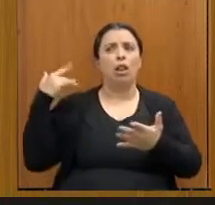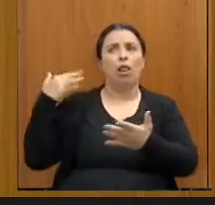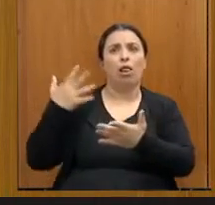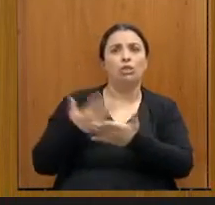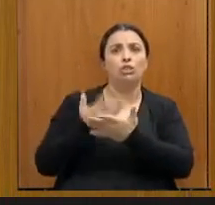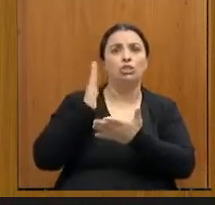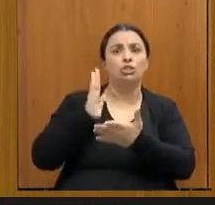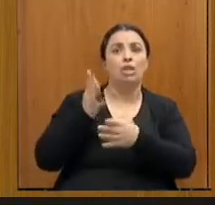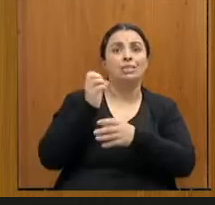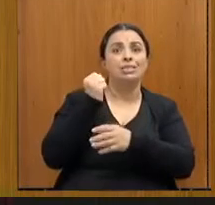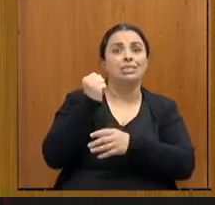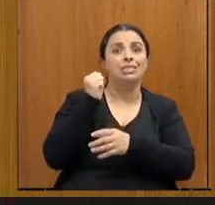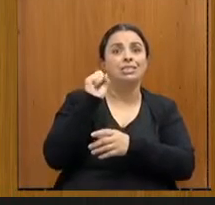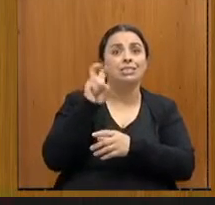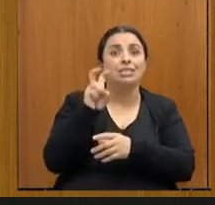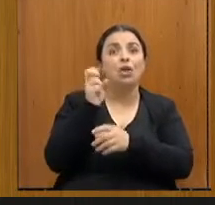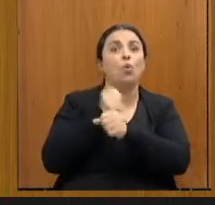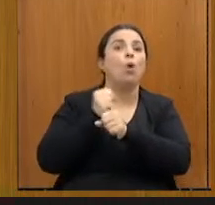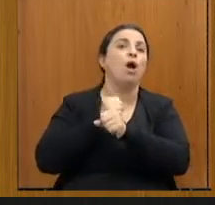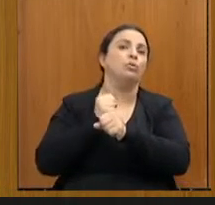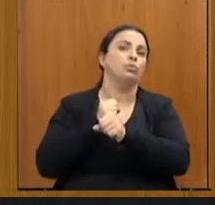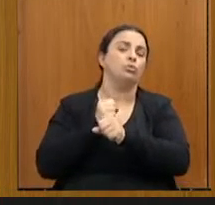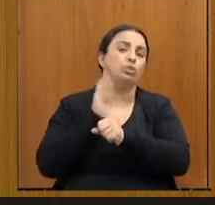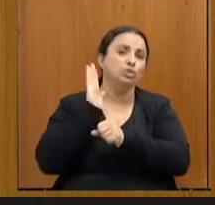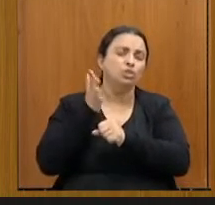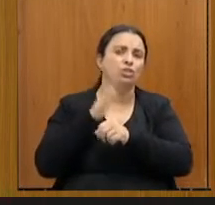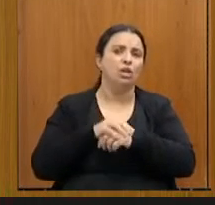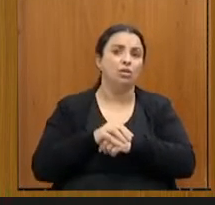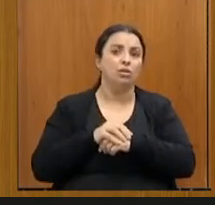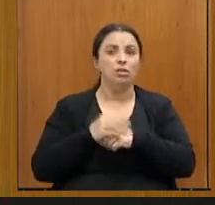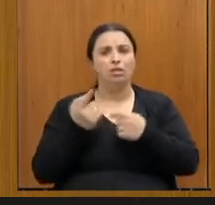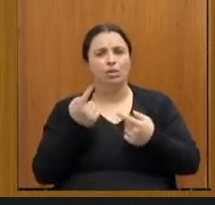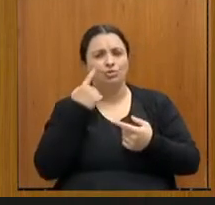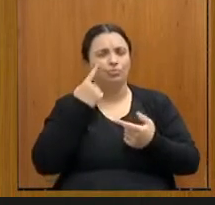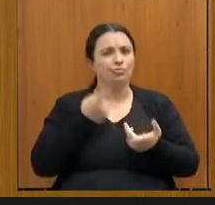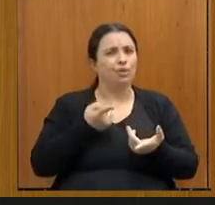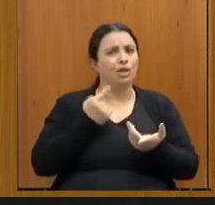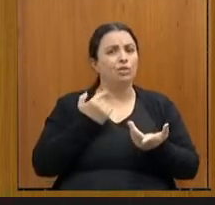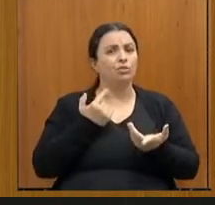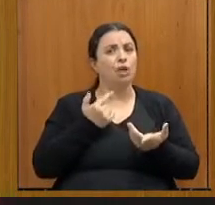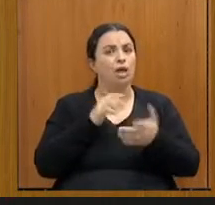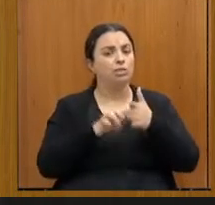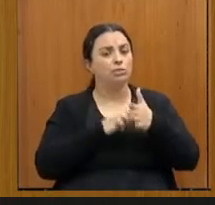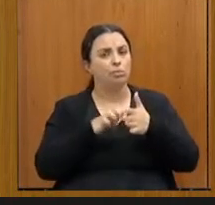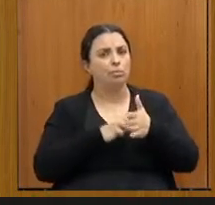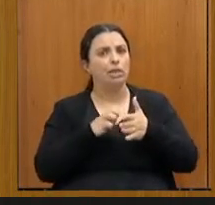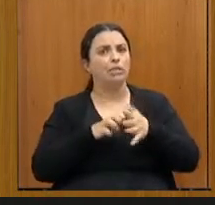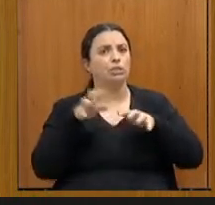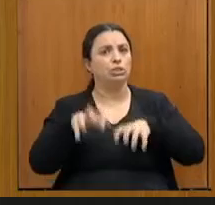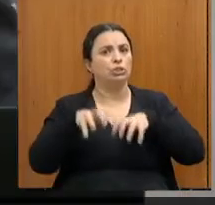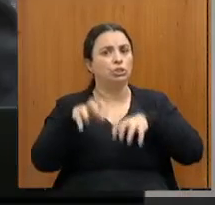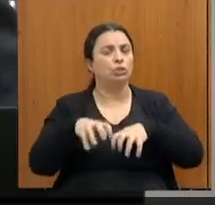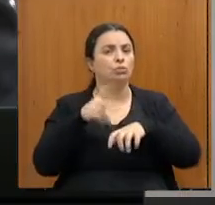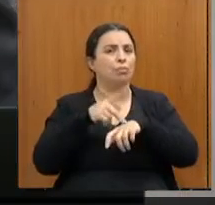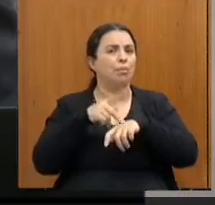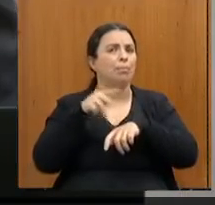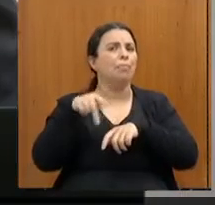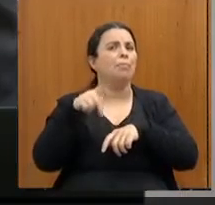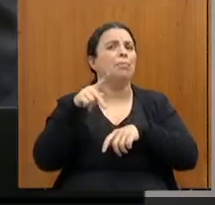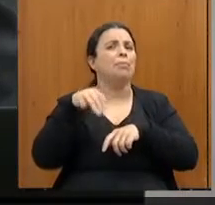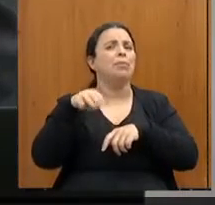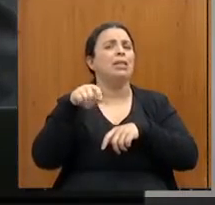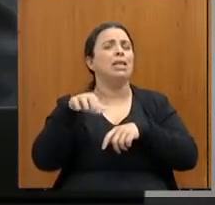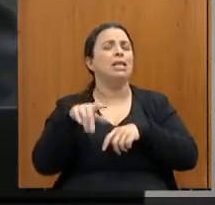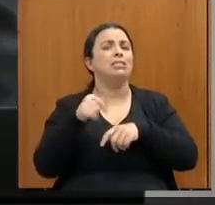também por parte da atividade minerária o empenho em diversificar a economia daquelas cidades que elas atuam